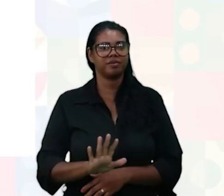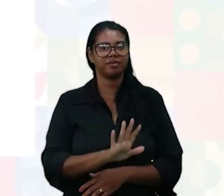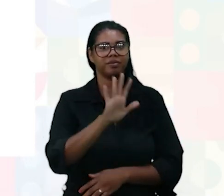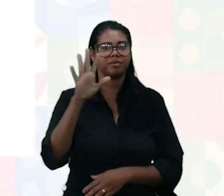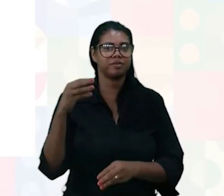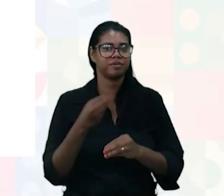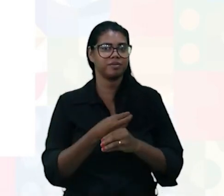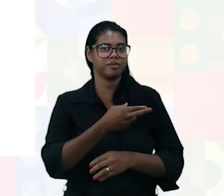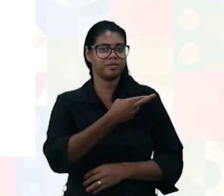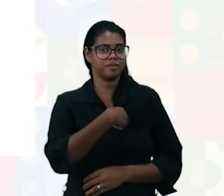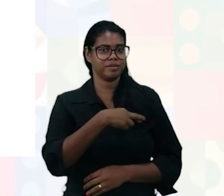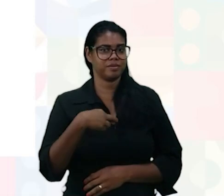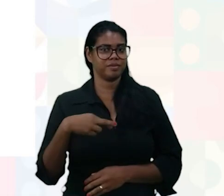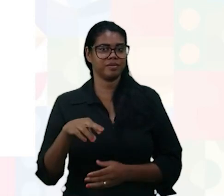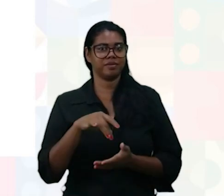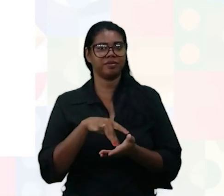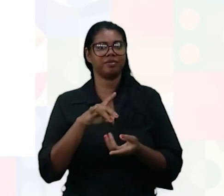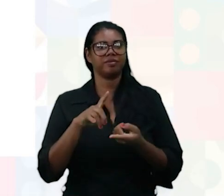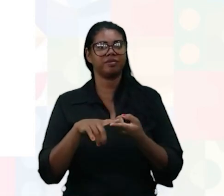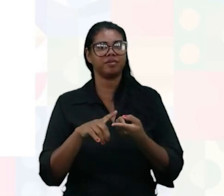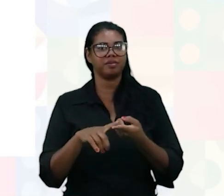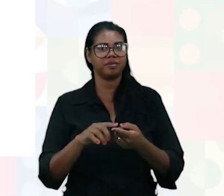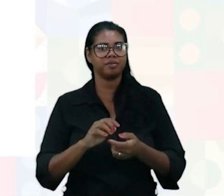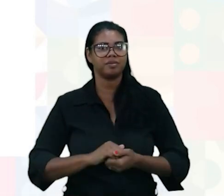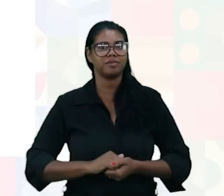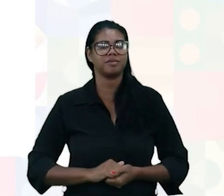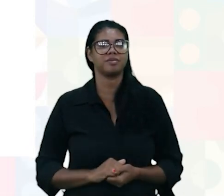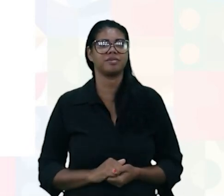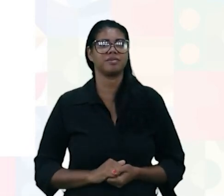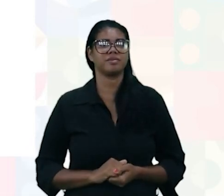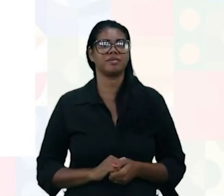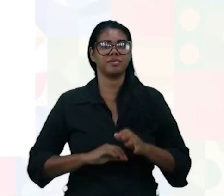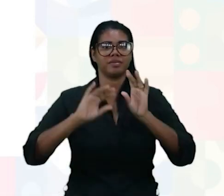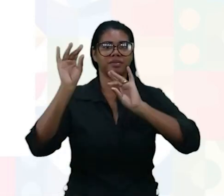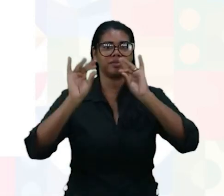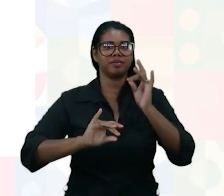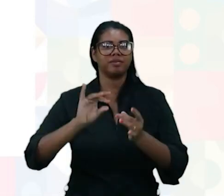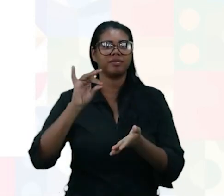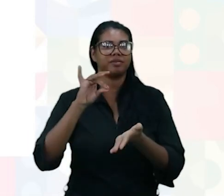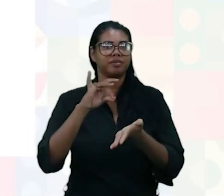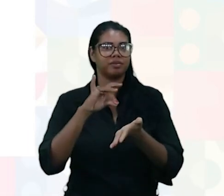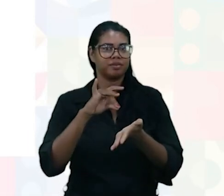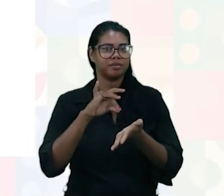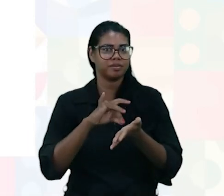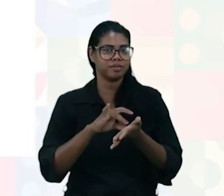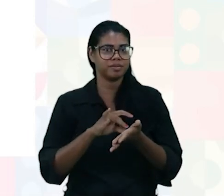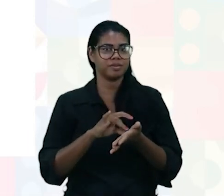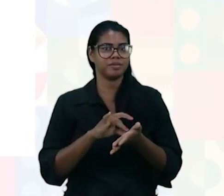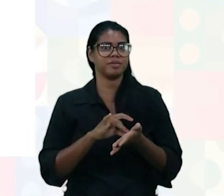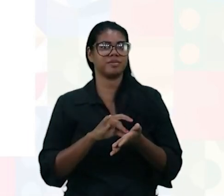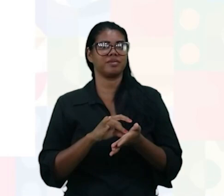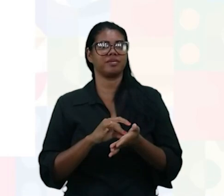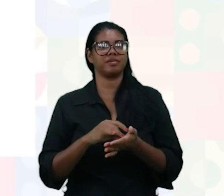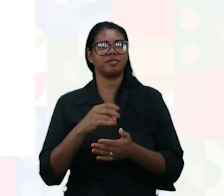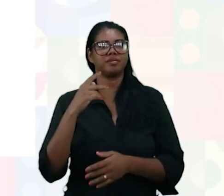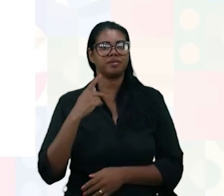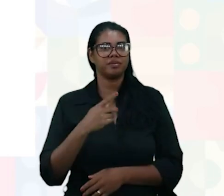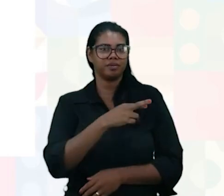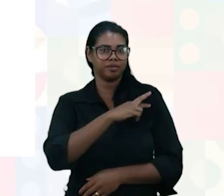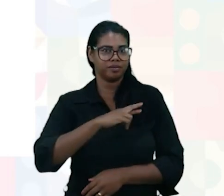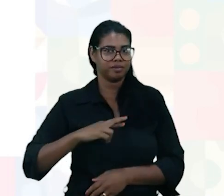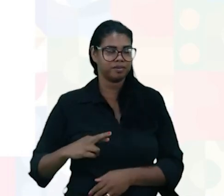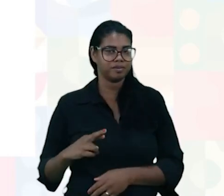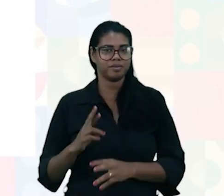religião, a gente tem as religiões mais específicas, católica, protestante, entre outras, tá certo? Então, só para trazer